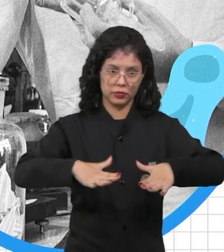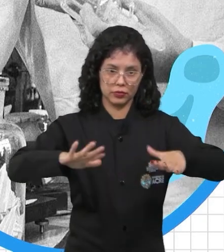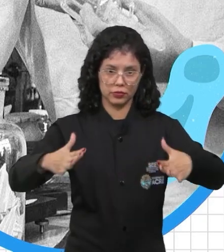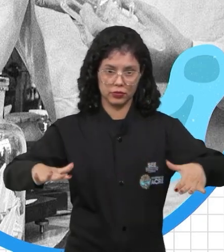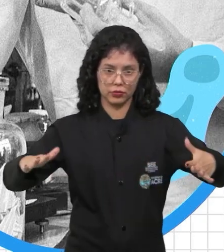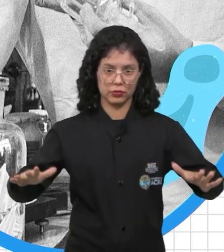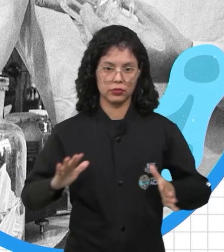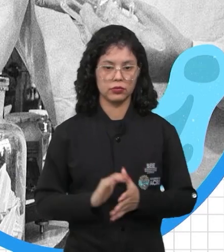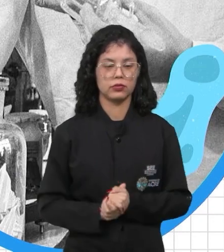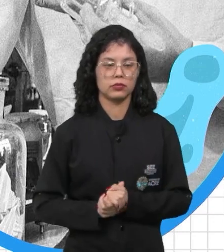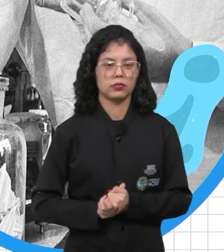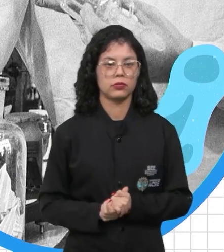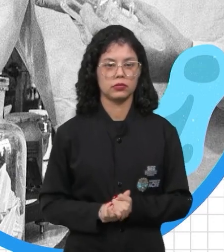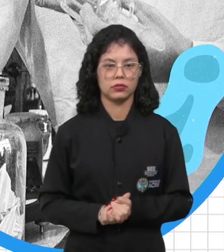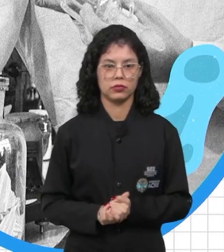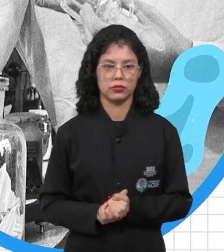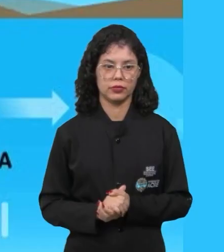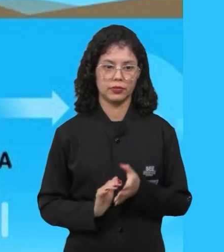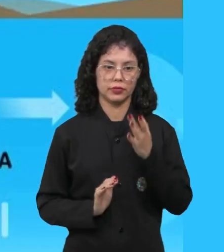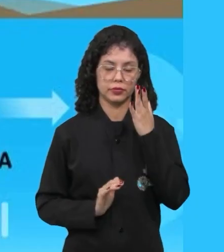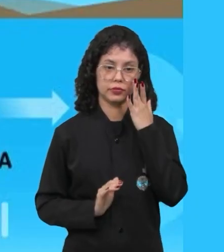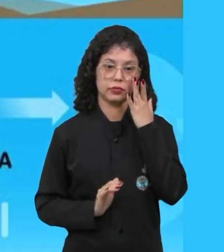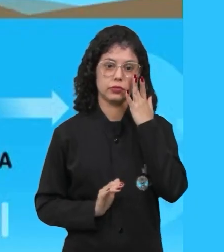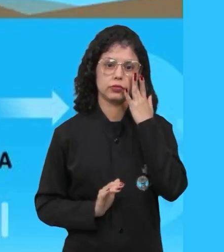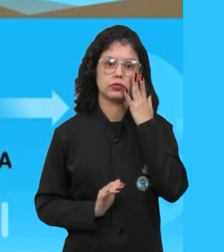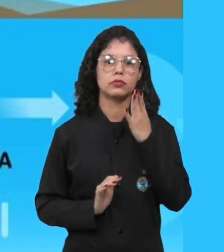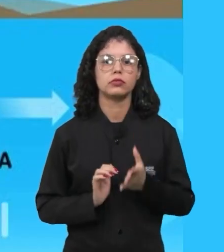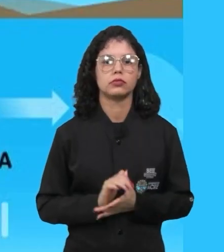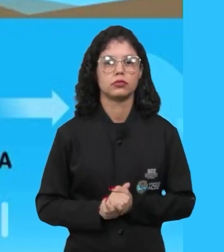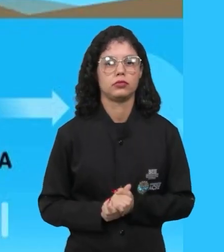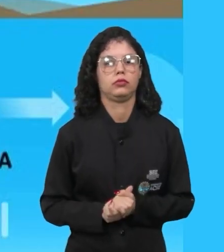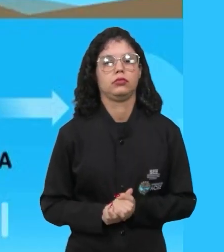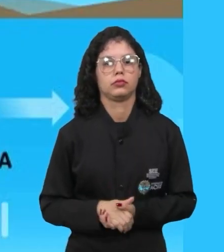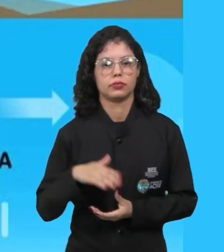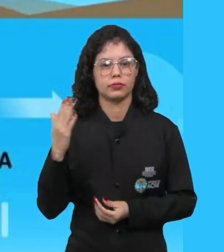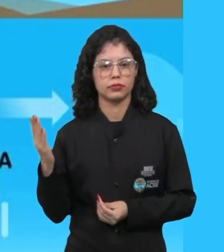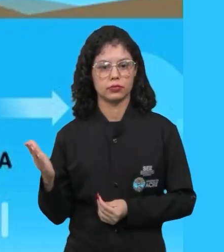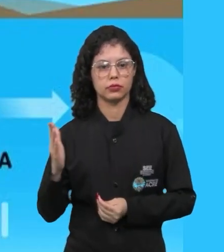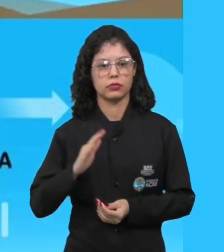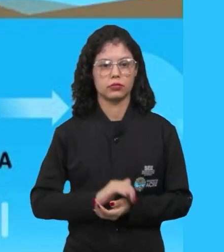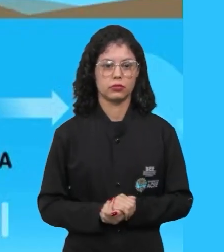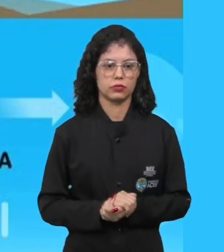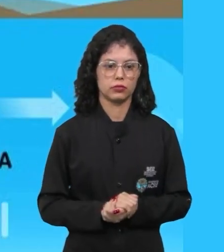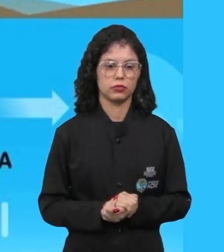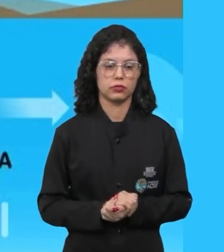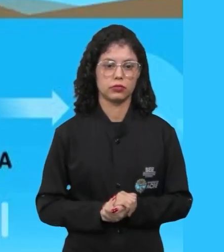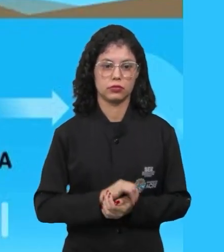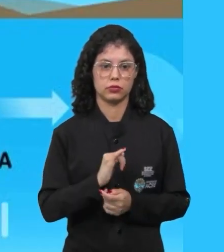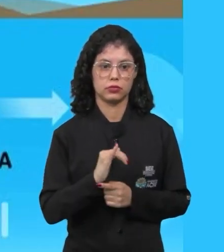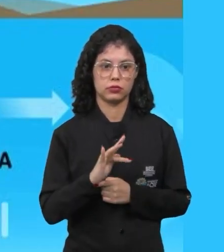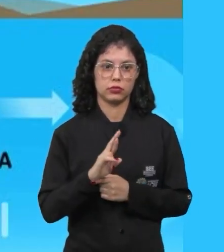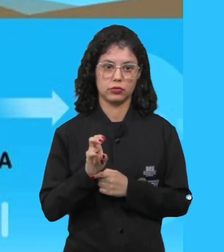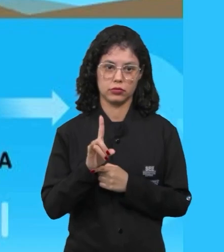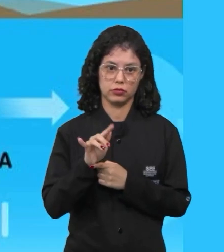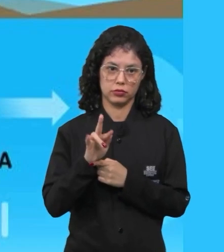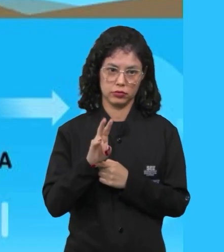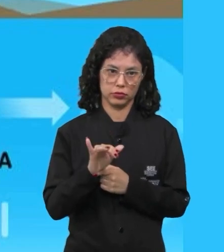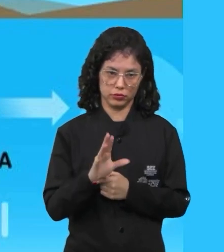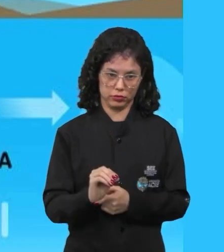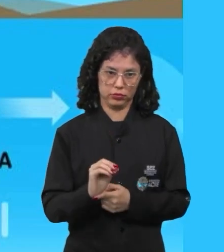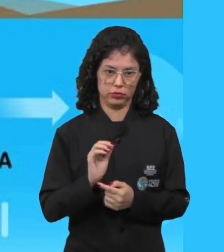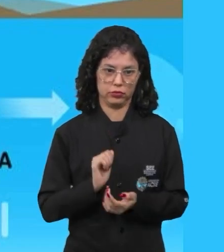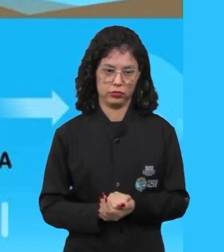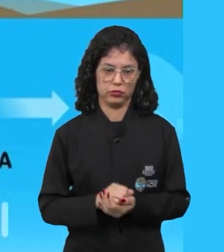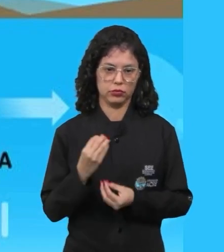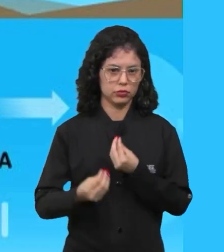origem às primeiras formas de vida. Então aqui, ó, tem um infográfico falando de como ocorreu,